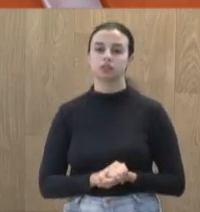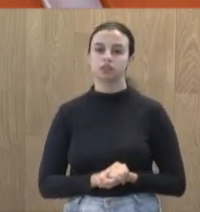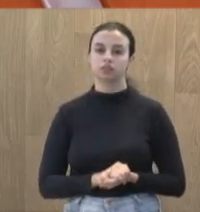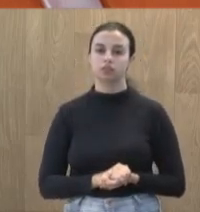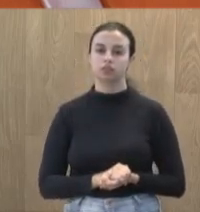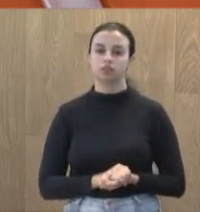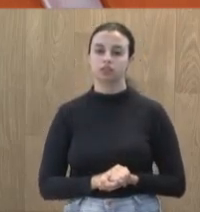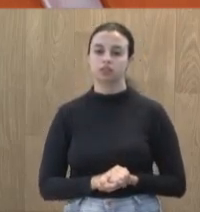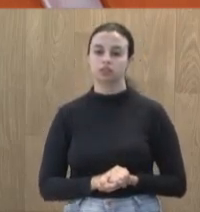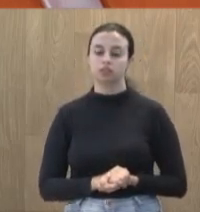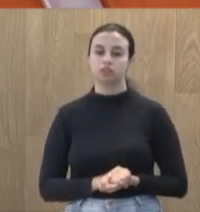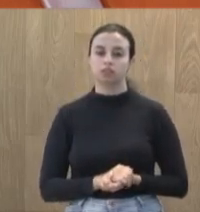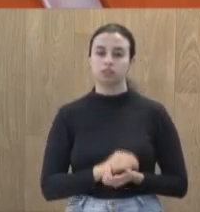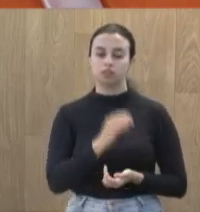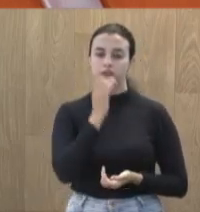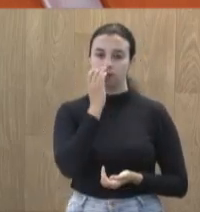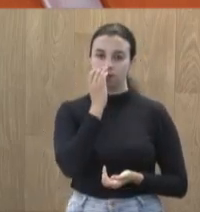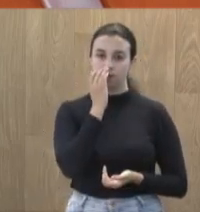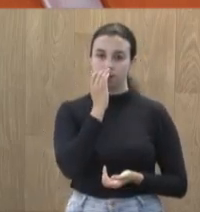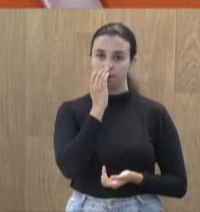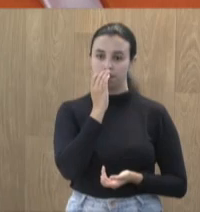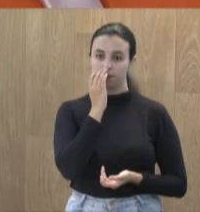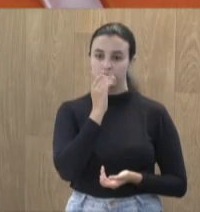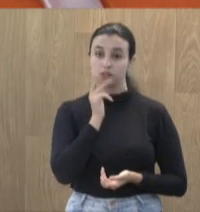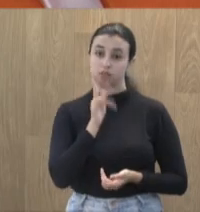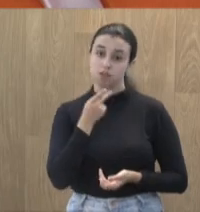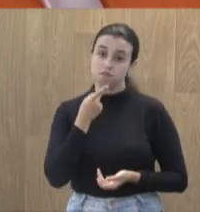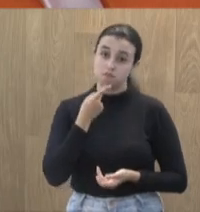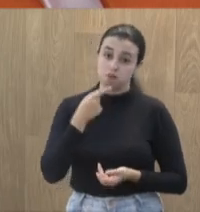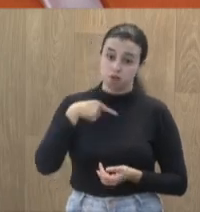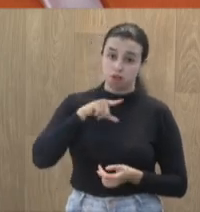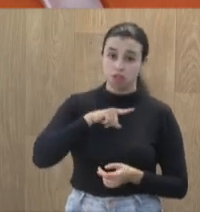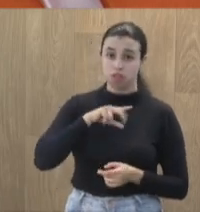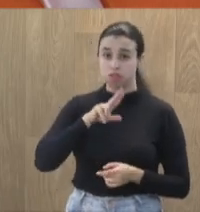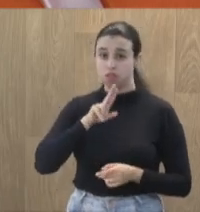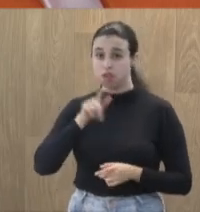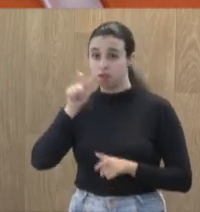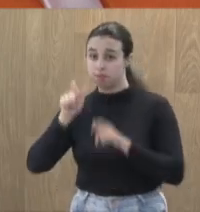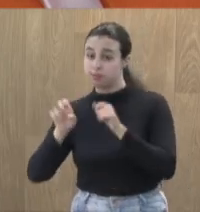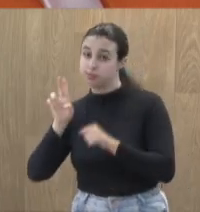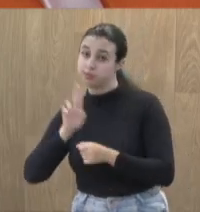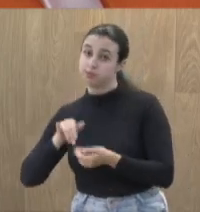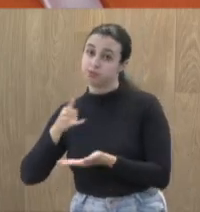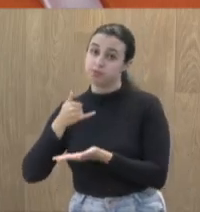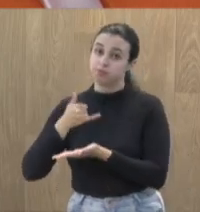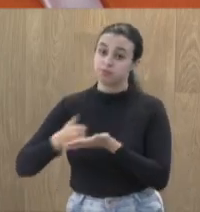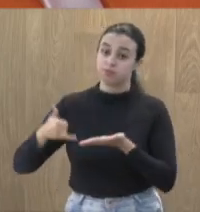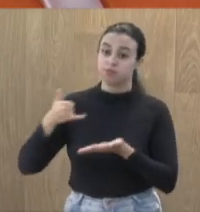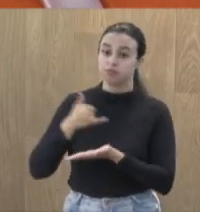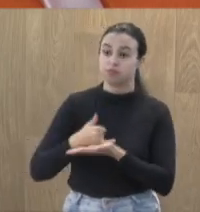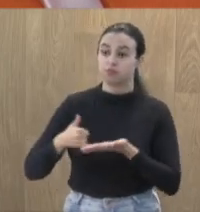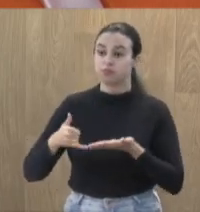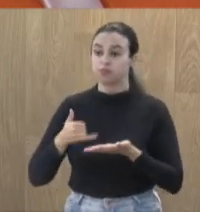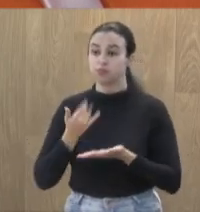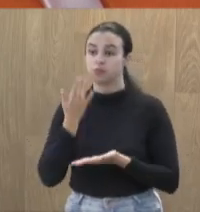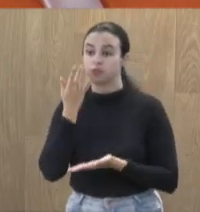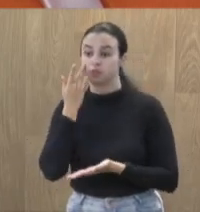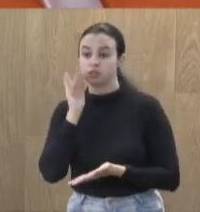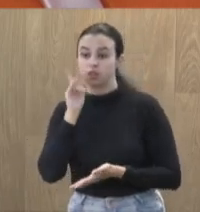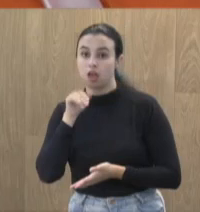Já vi falar que aqui tem até cheirador. Não sei se é cheirador de pó de fumo.